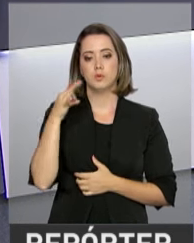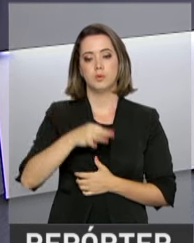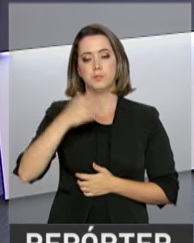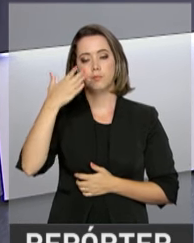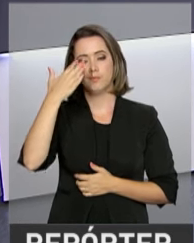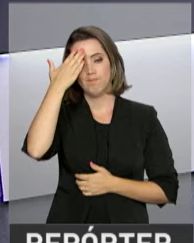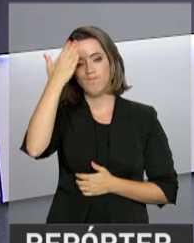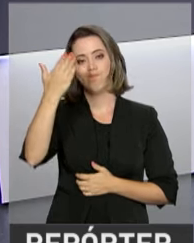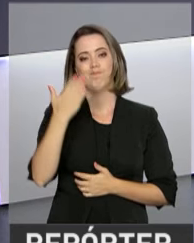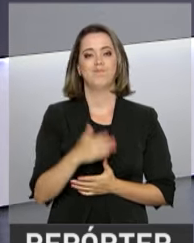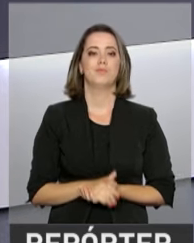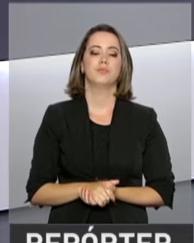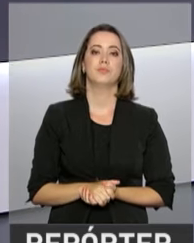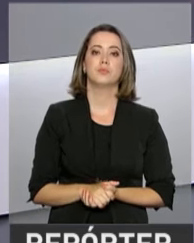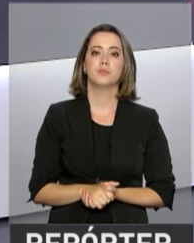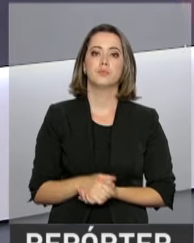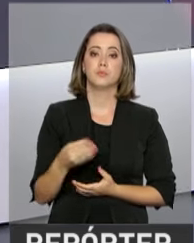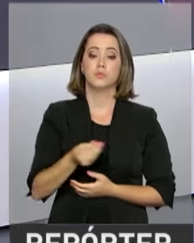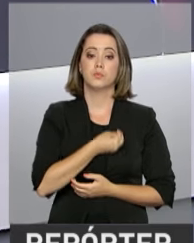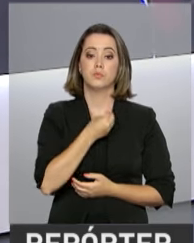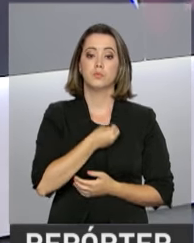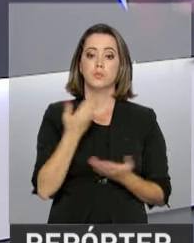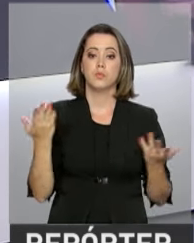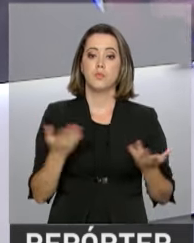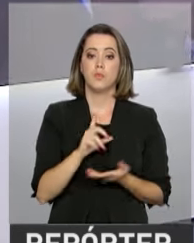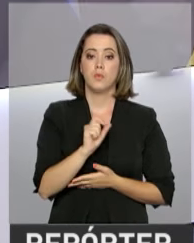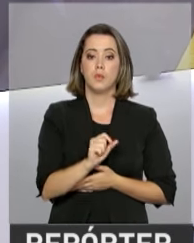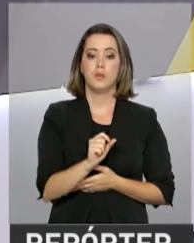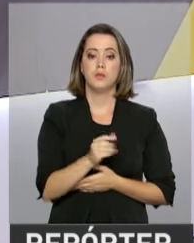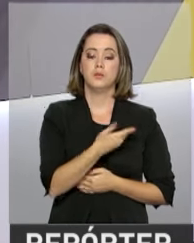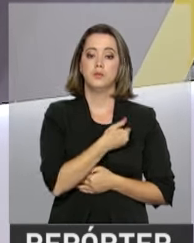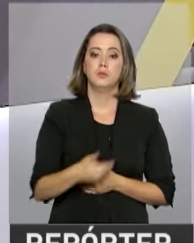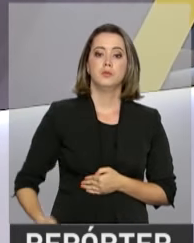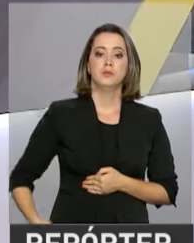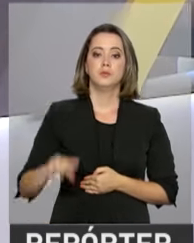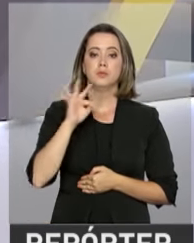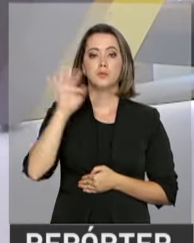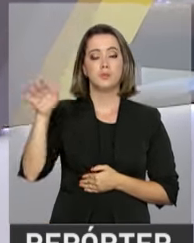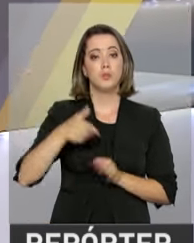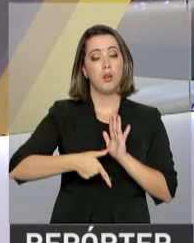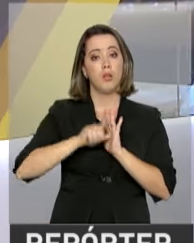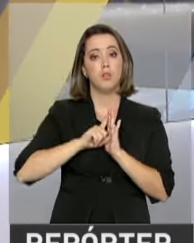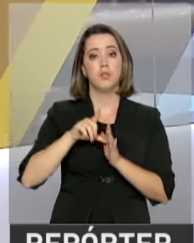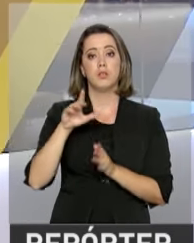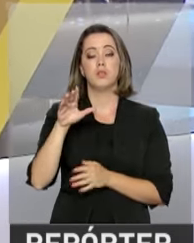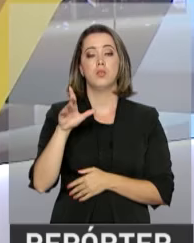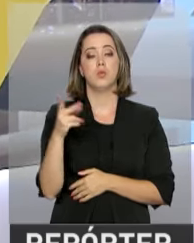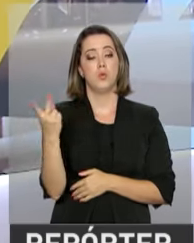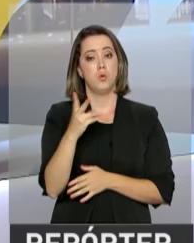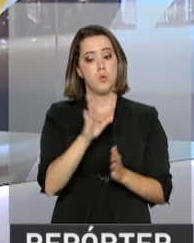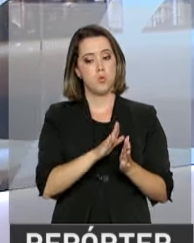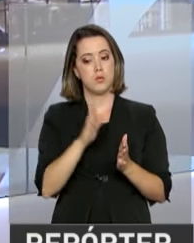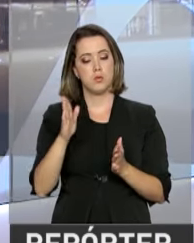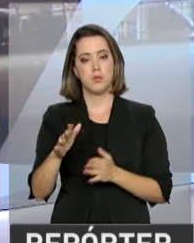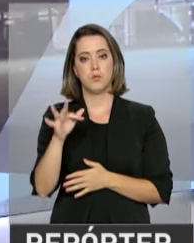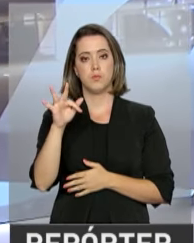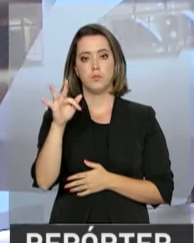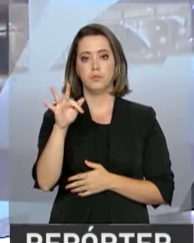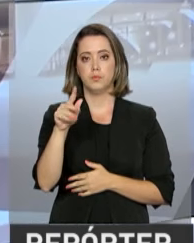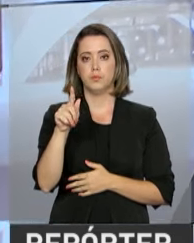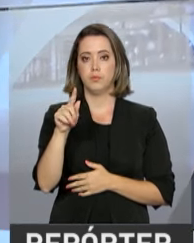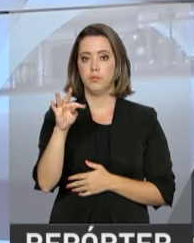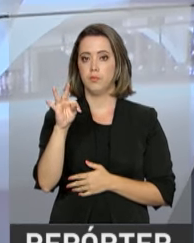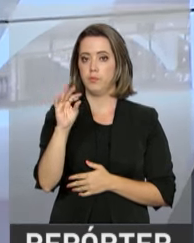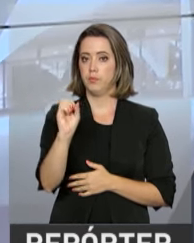Zé Luiz. Obrigado pela sua participação ao vivo aqui com a gente. E o governo federal antecipou o saque do segundo lote das contas inativas do